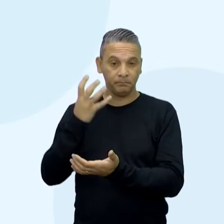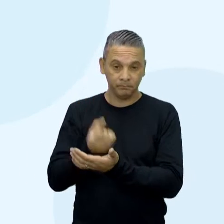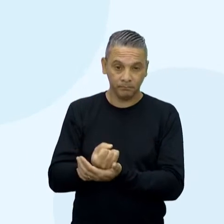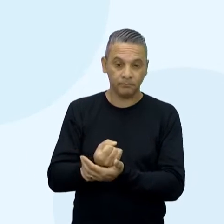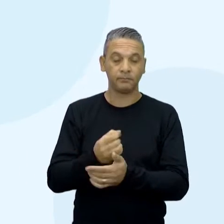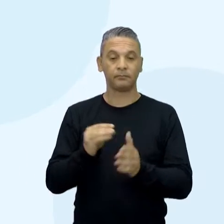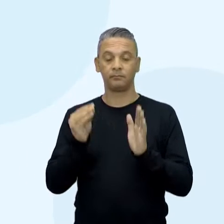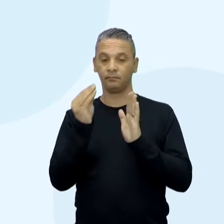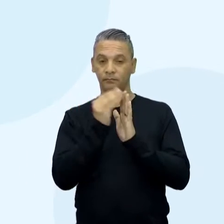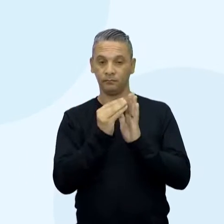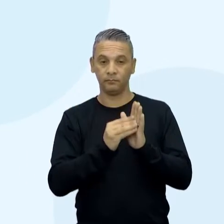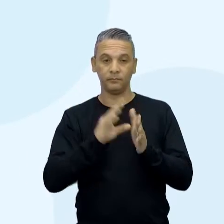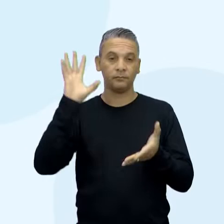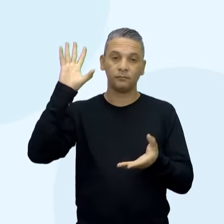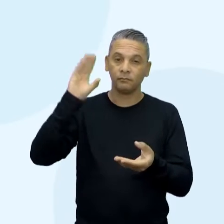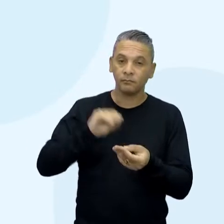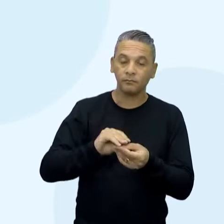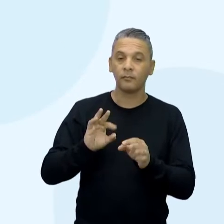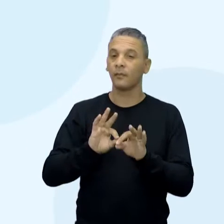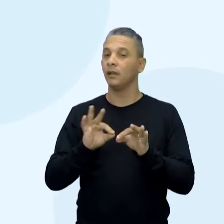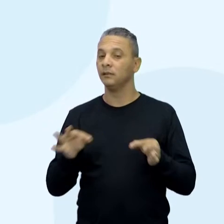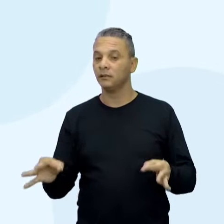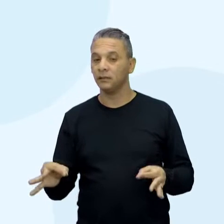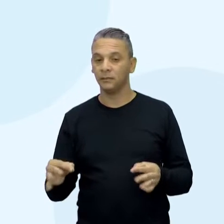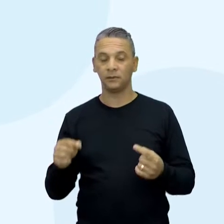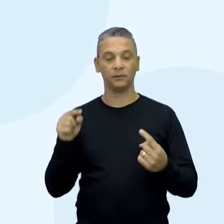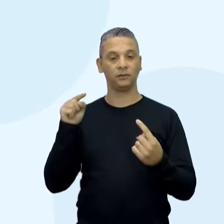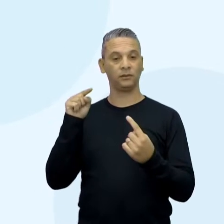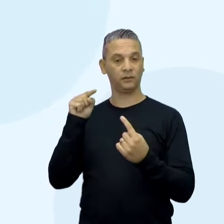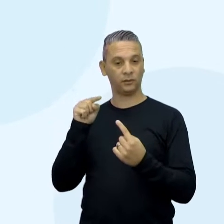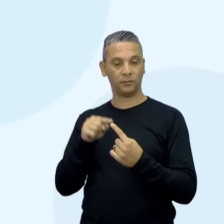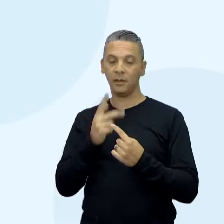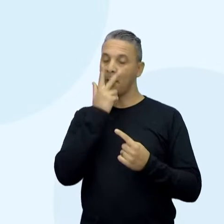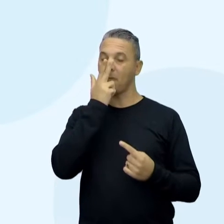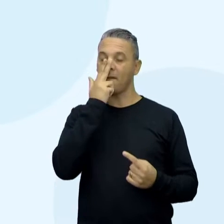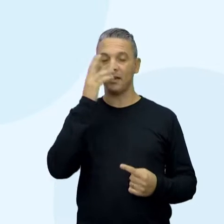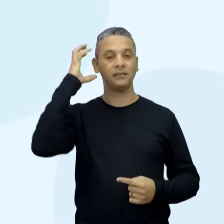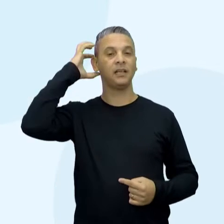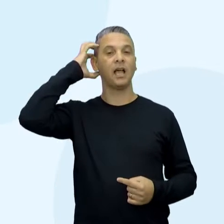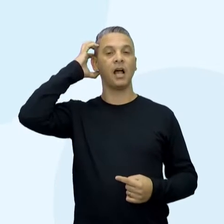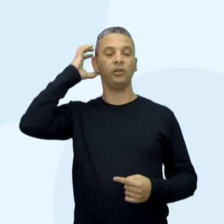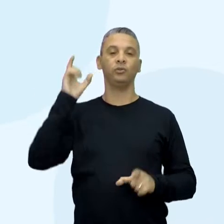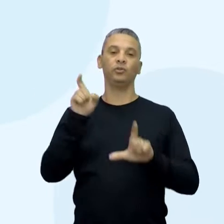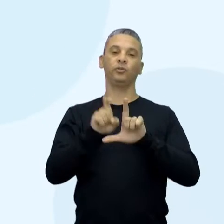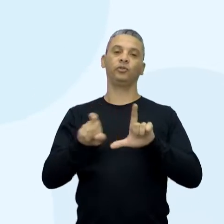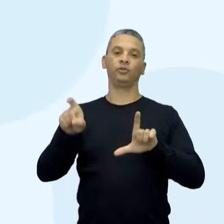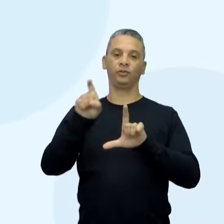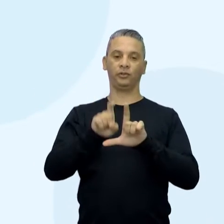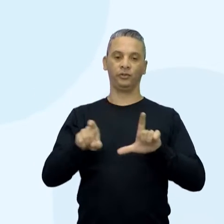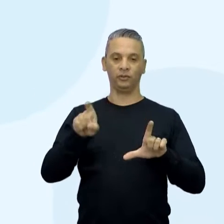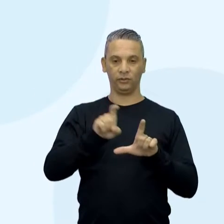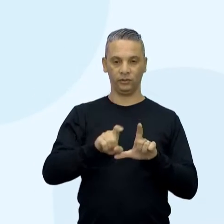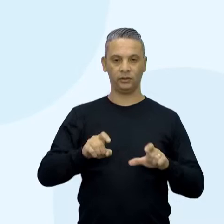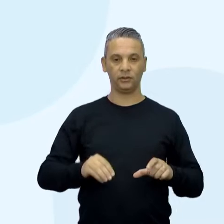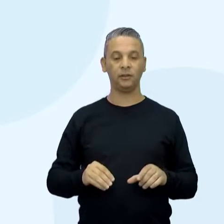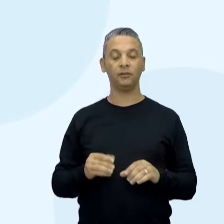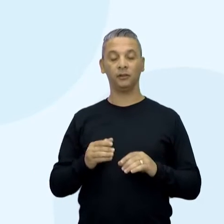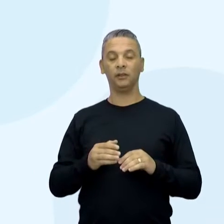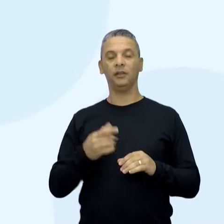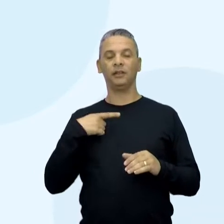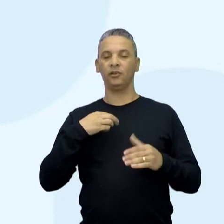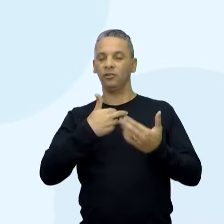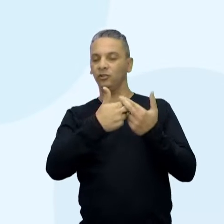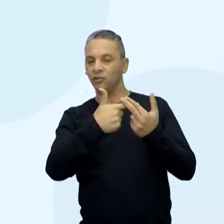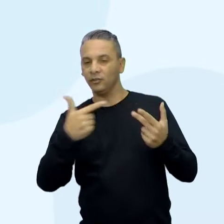bem simplificada, né? De uma forma simples, eles funcionam como uma rádio digital em um grande banco de